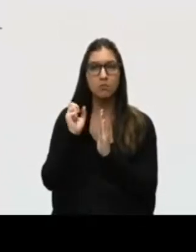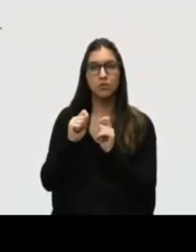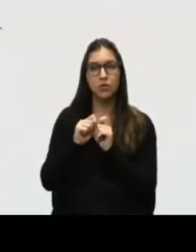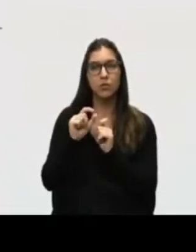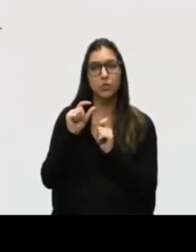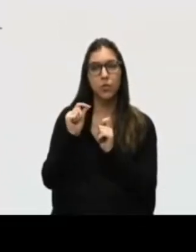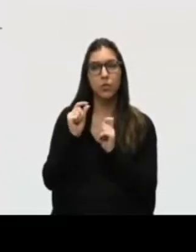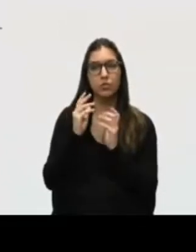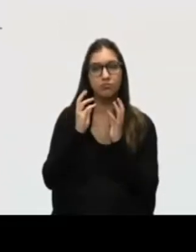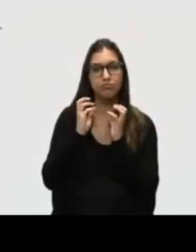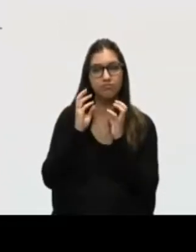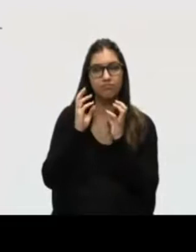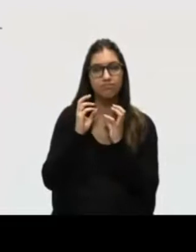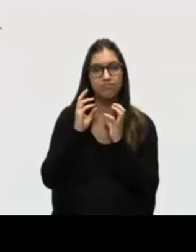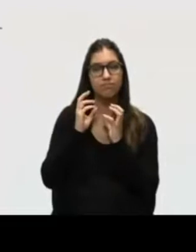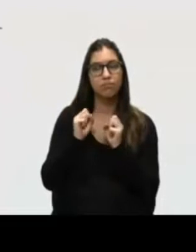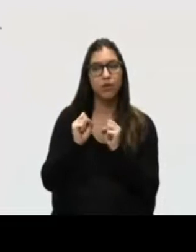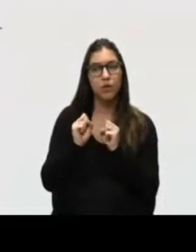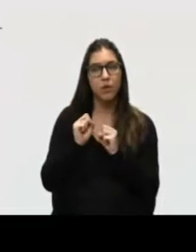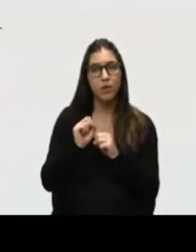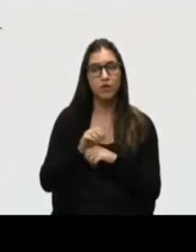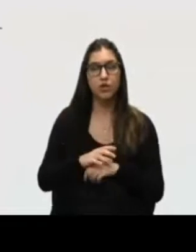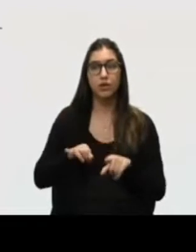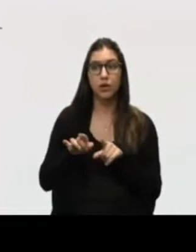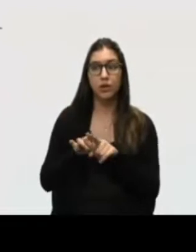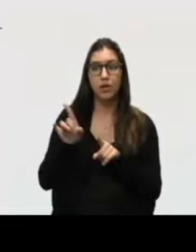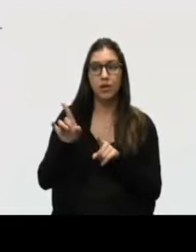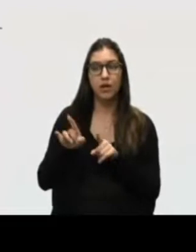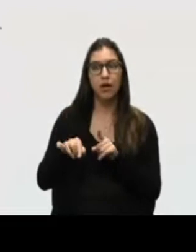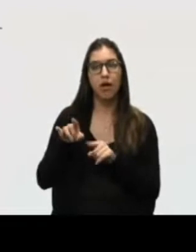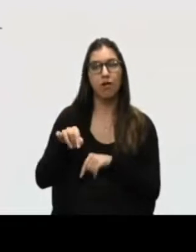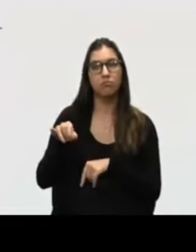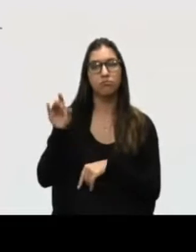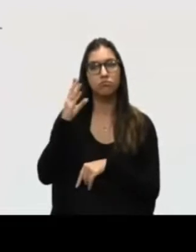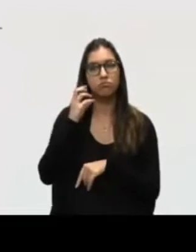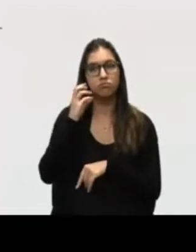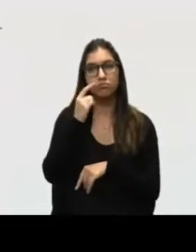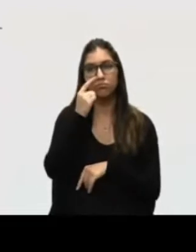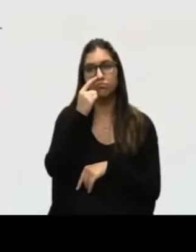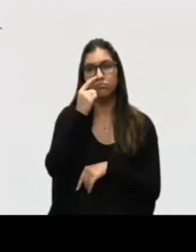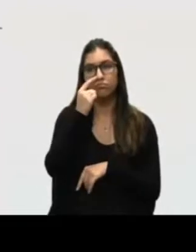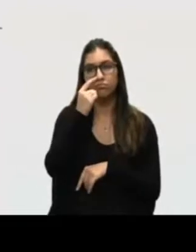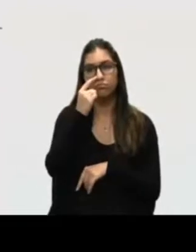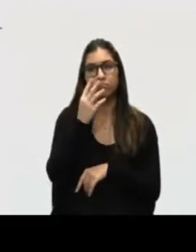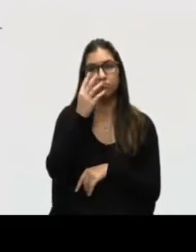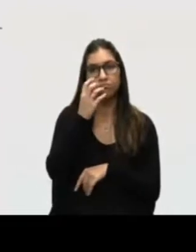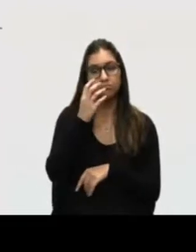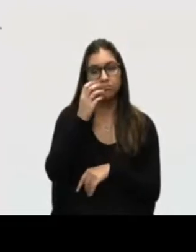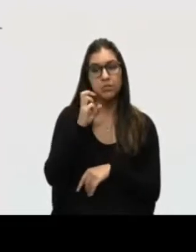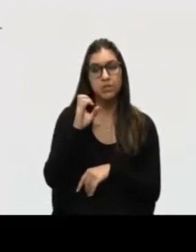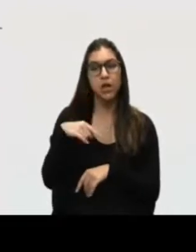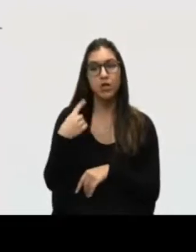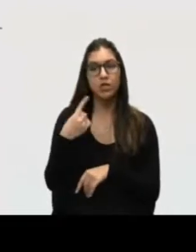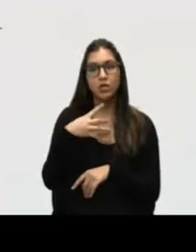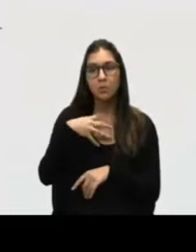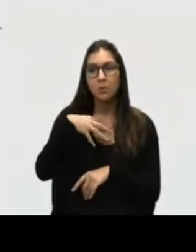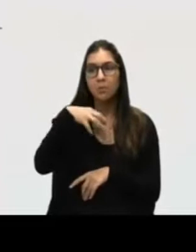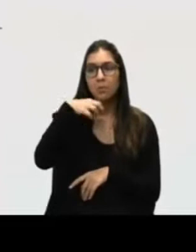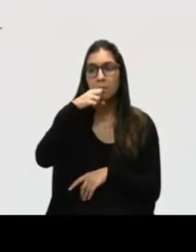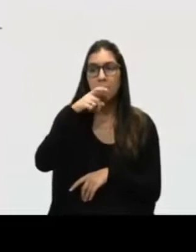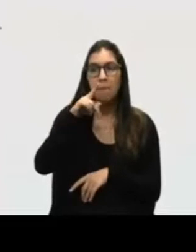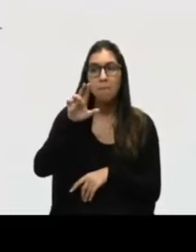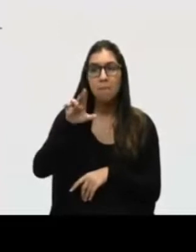pouco de irritação na pele, coceira, e também eles são irritantes ao nariz. Então, se a gente está respirando esse